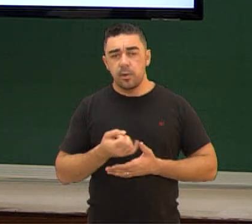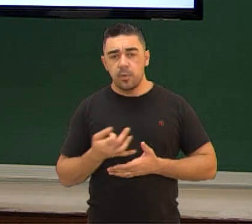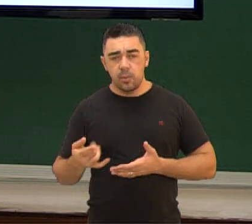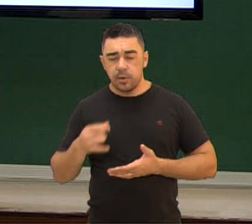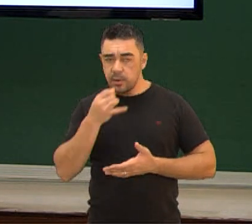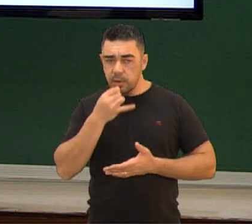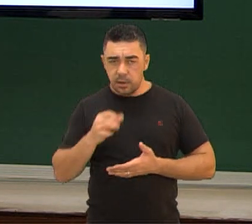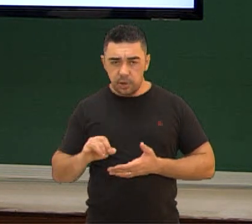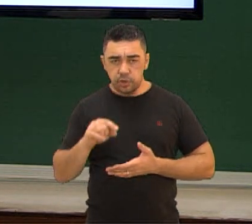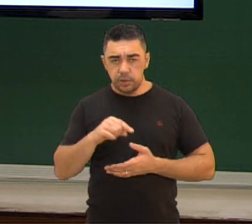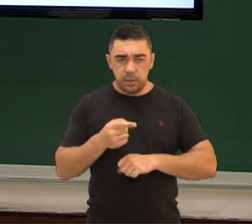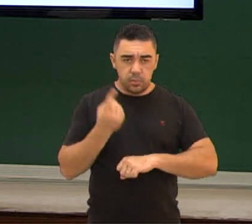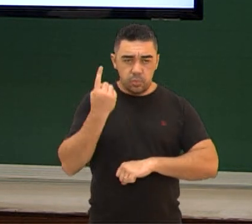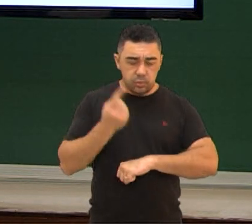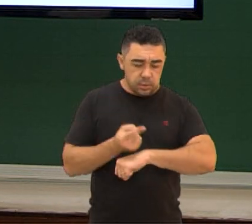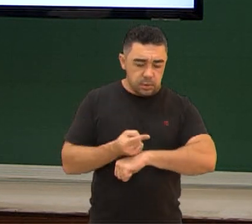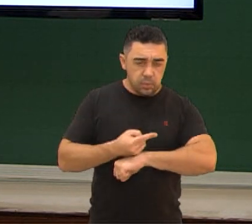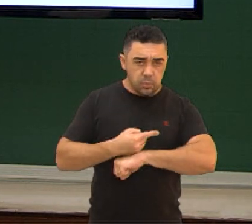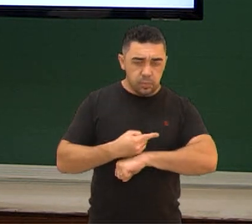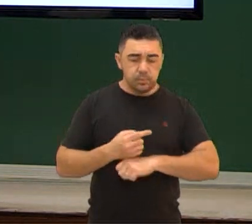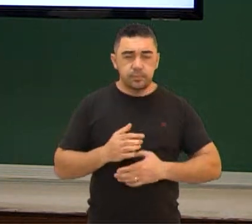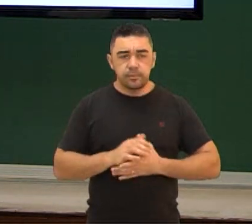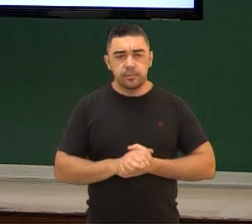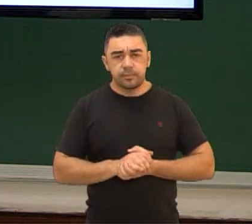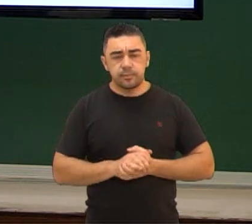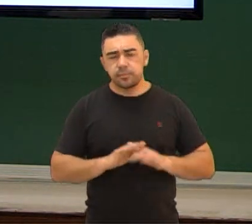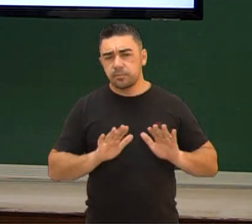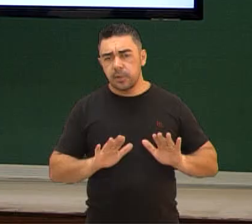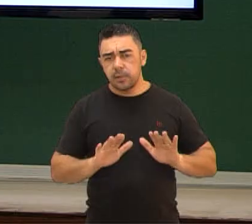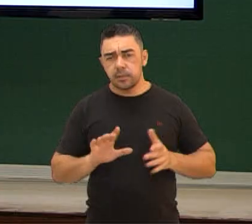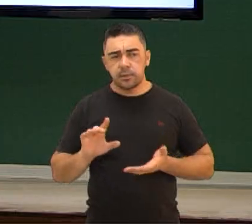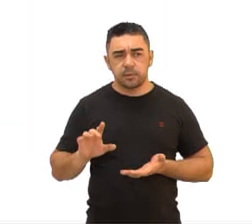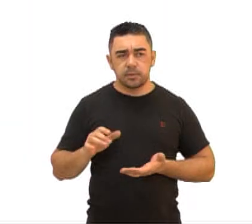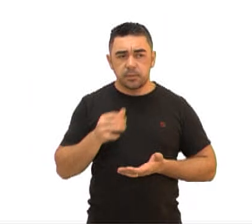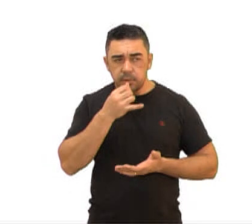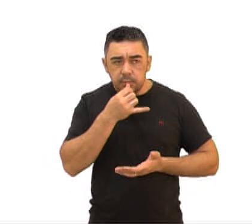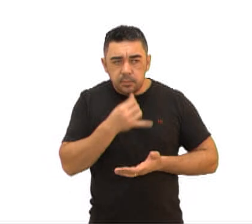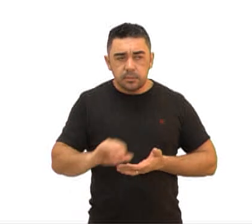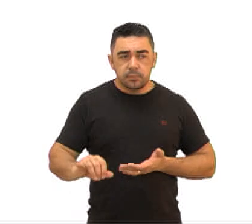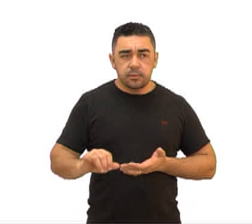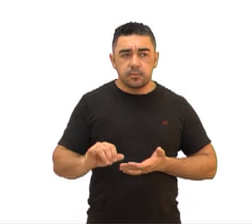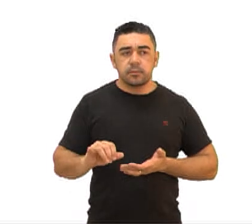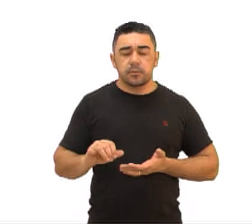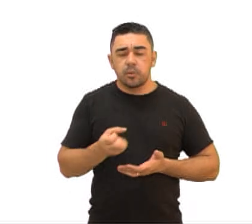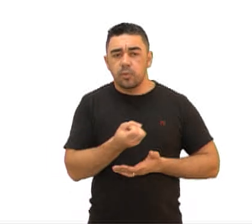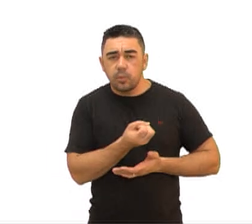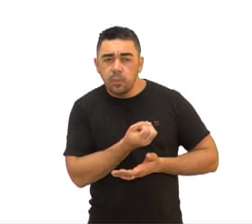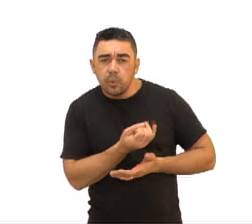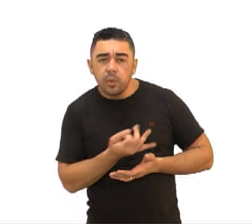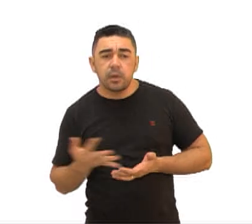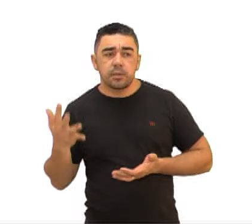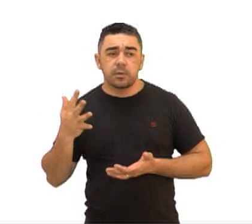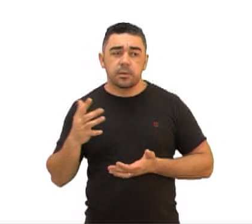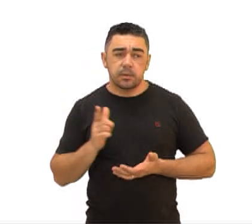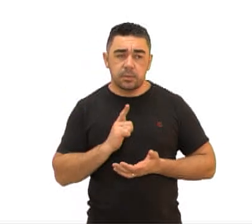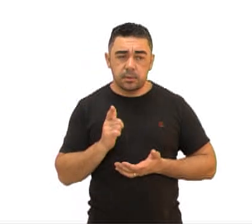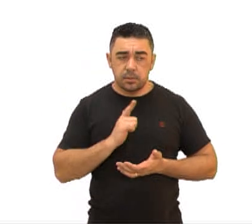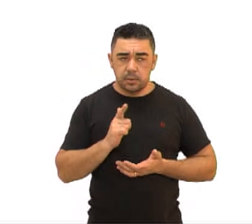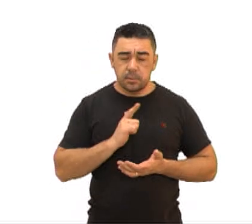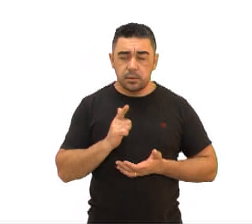energia por segundo. E a corrente elétrica? A corrente elétrica é quanta